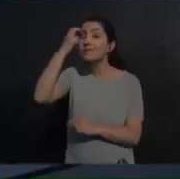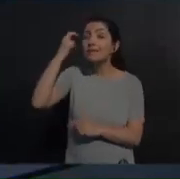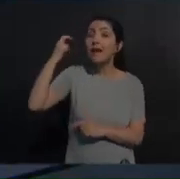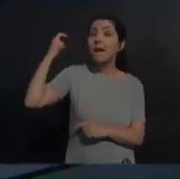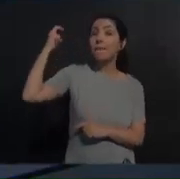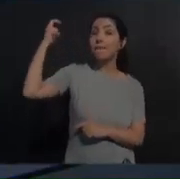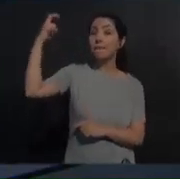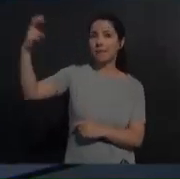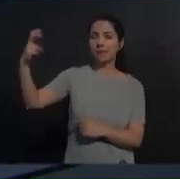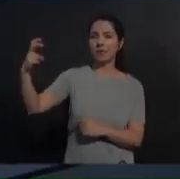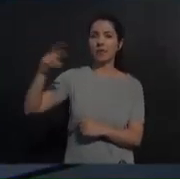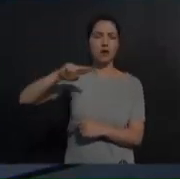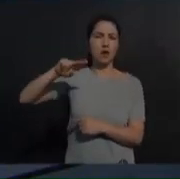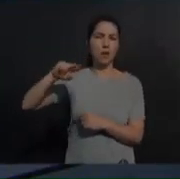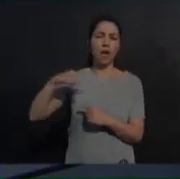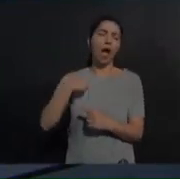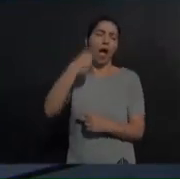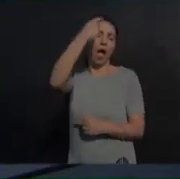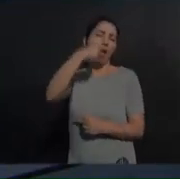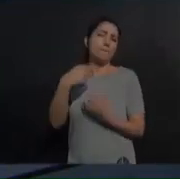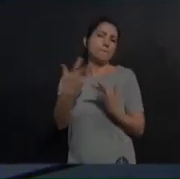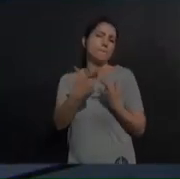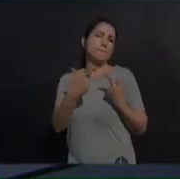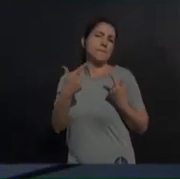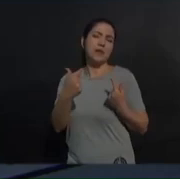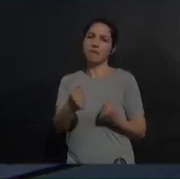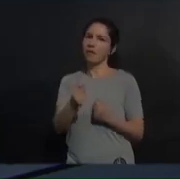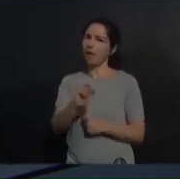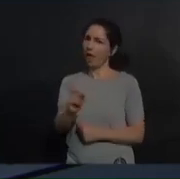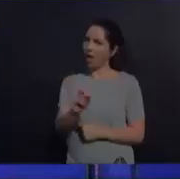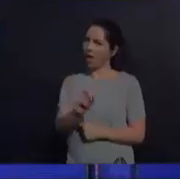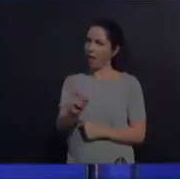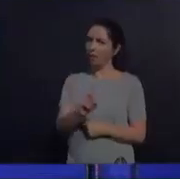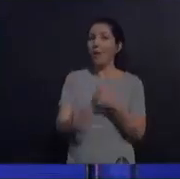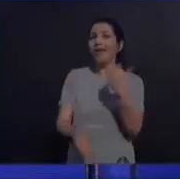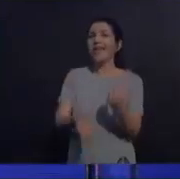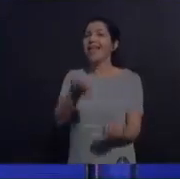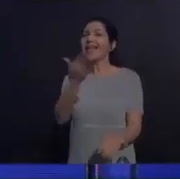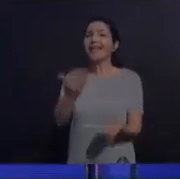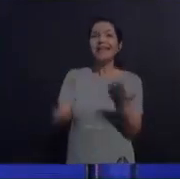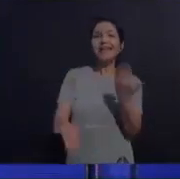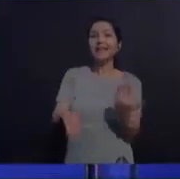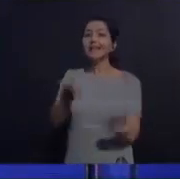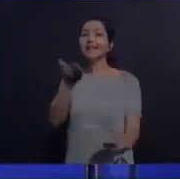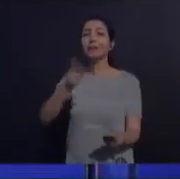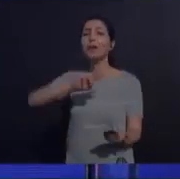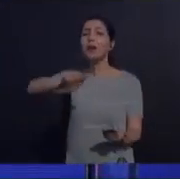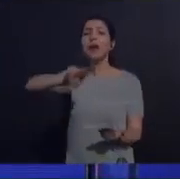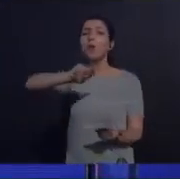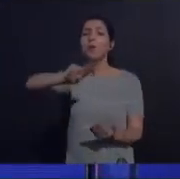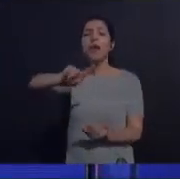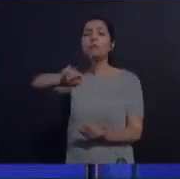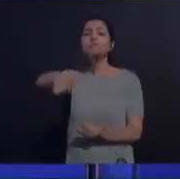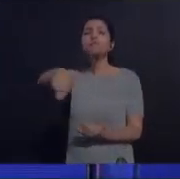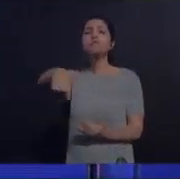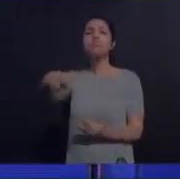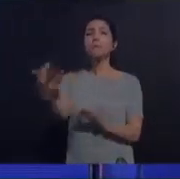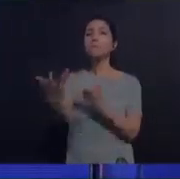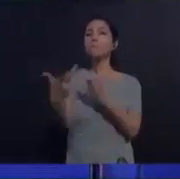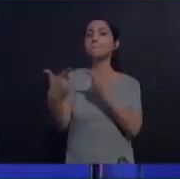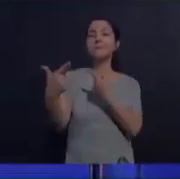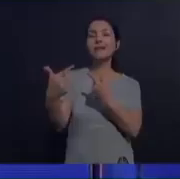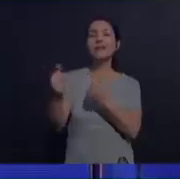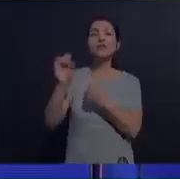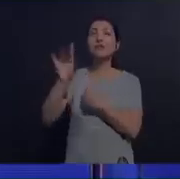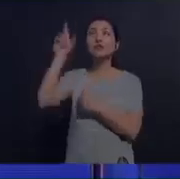é perfeição. Eu descobri que espírito de equilíbrio não é espírito de perfeição. Sabe por quê? Existe um